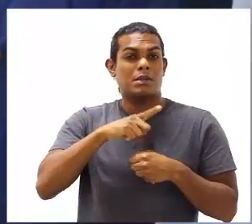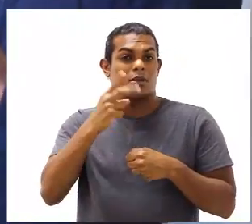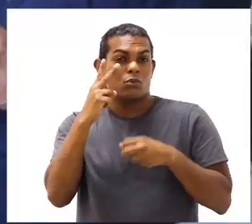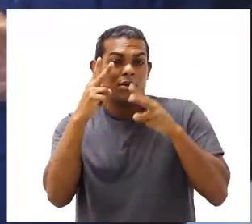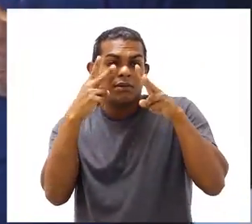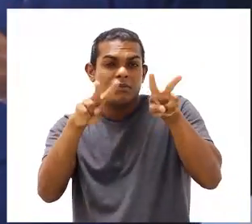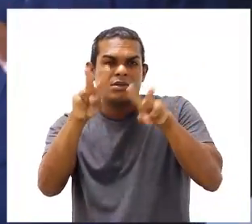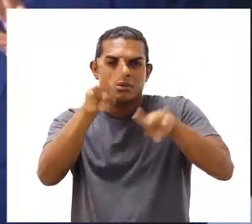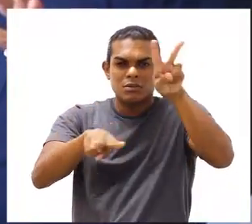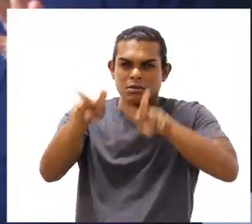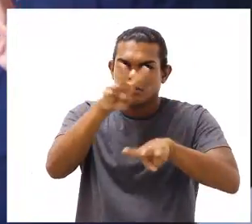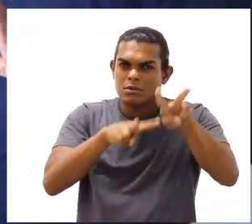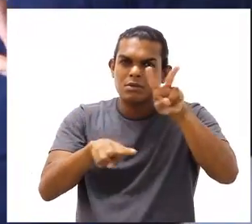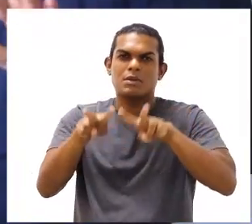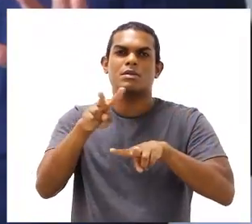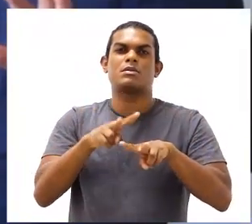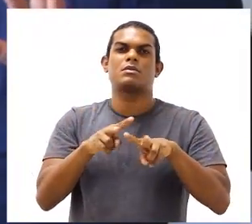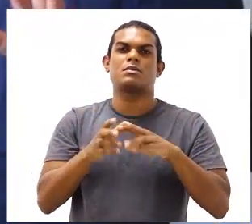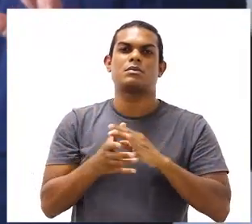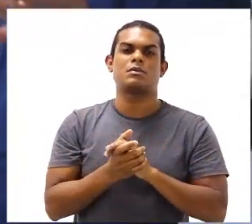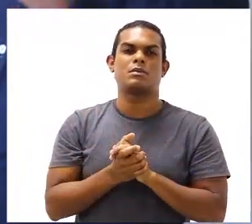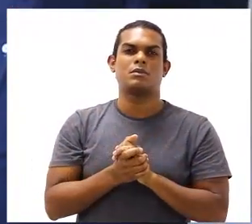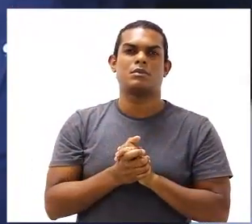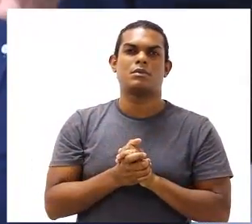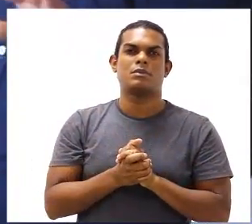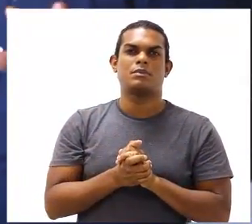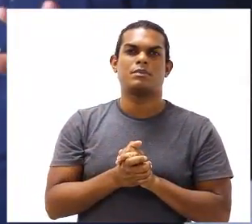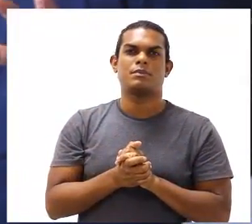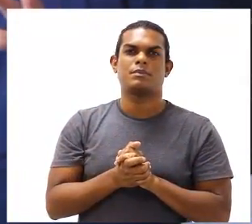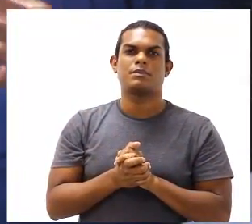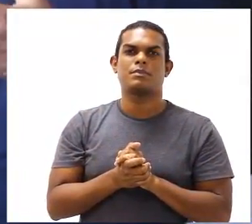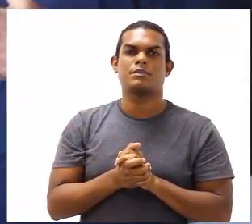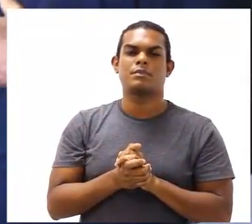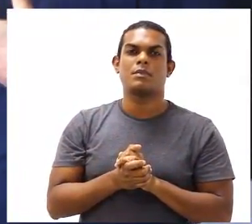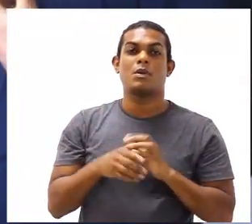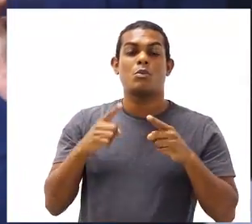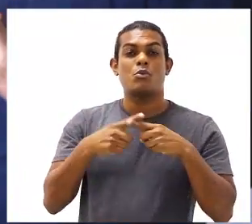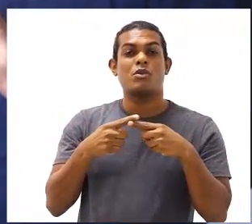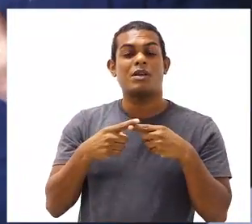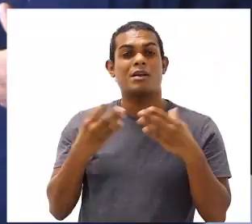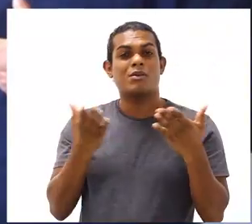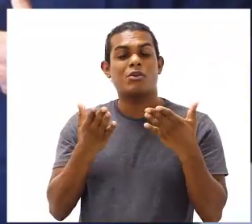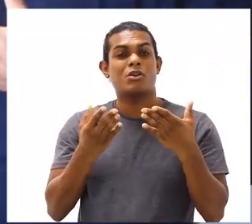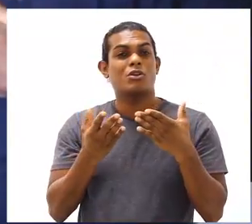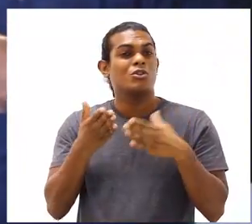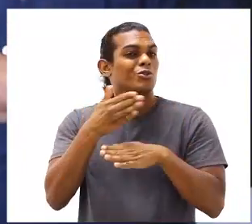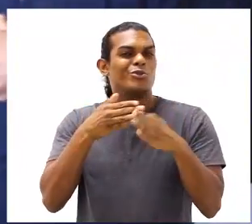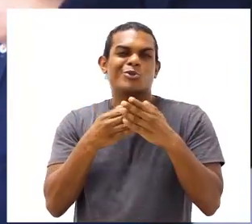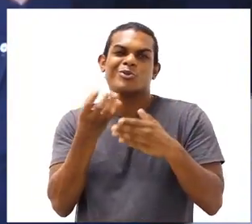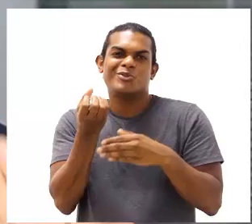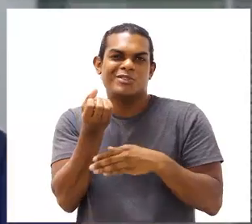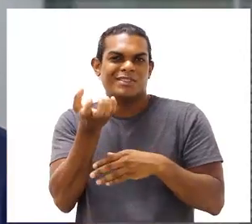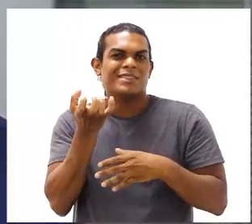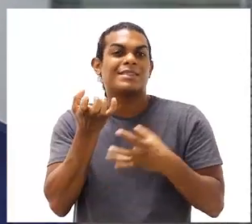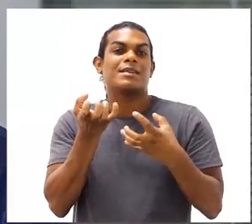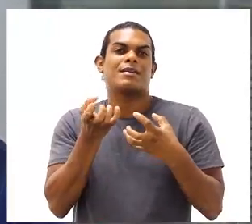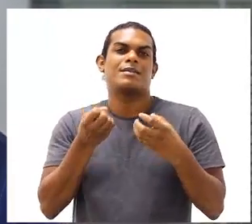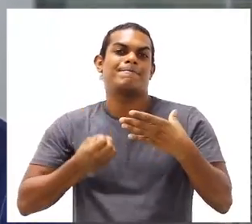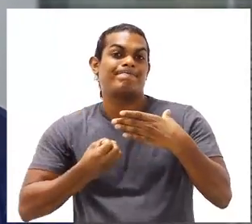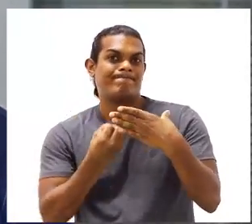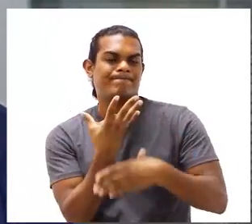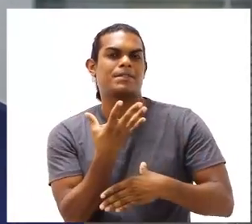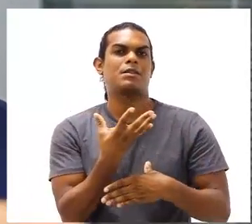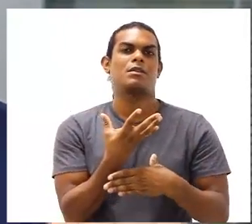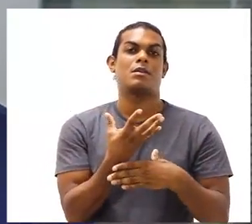acho que ela é muito boa, não simplesmente modismo, porque agora todo mundo quer fazer inovação, mas na perspectiva de você estar sempre com novos